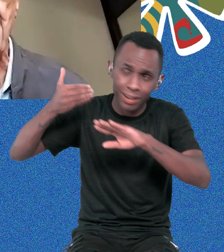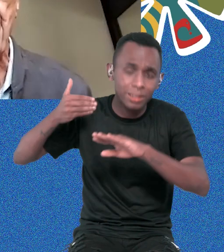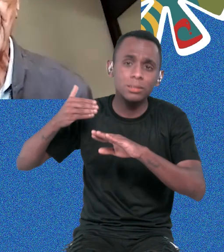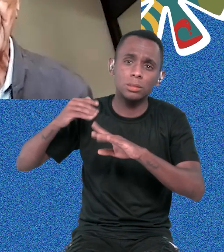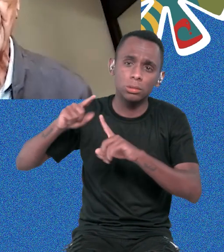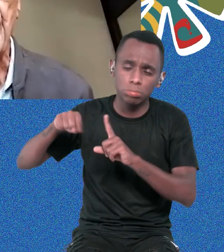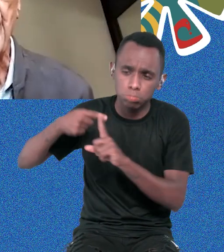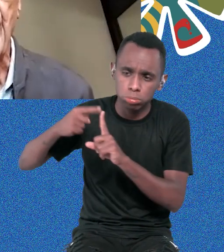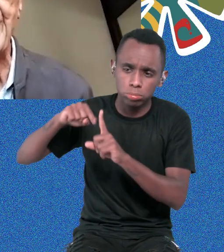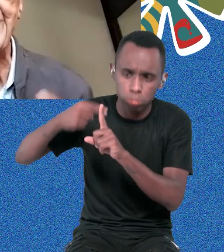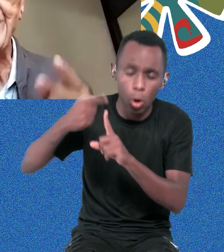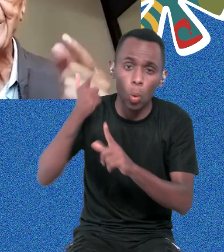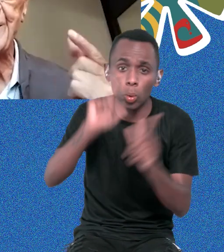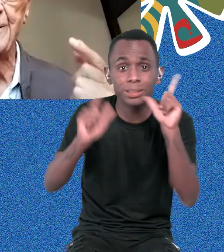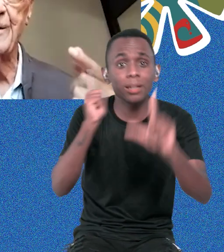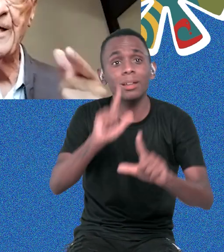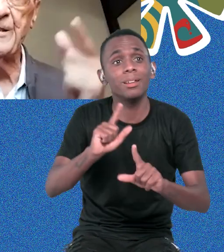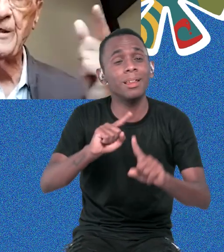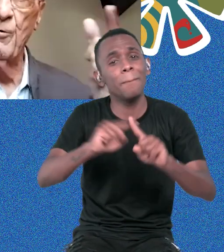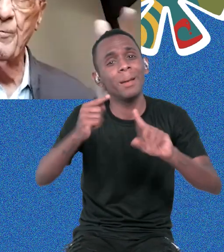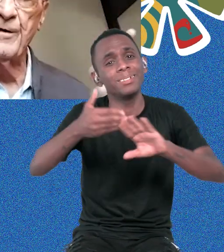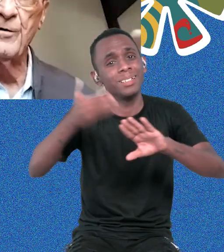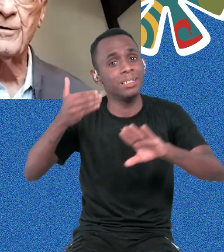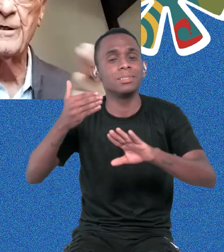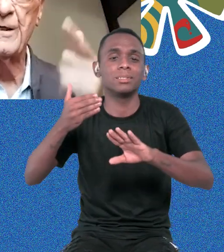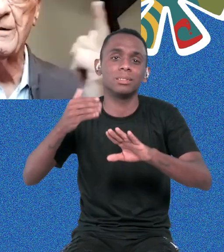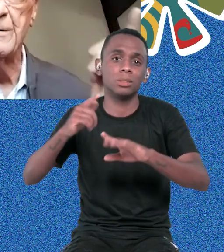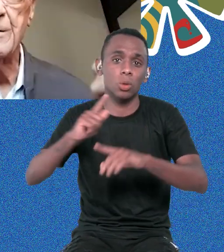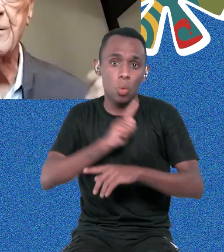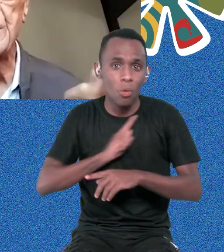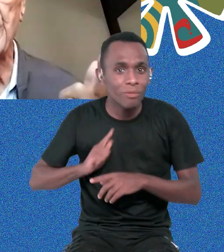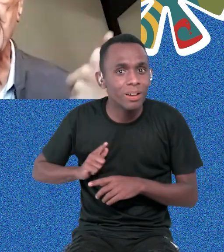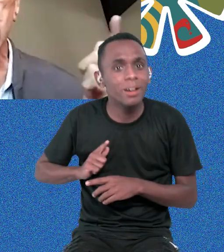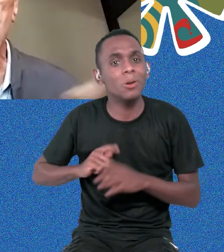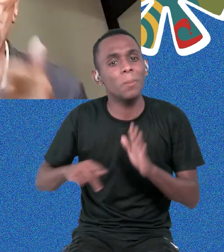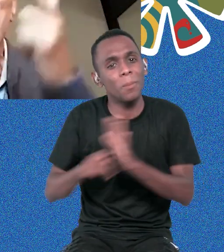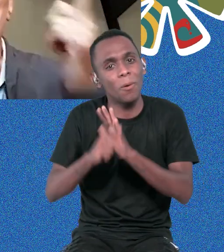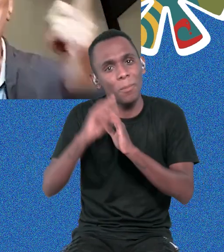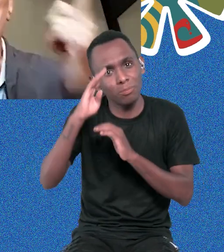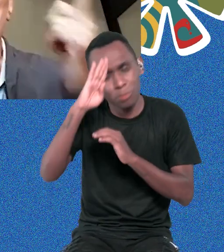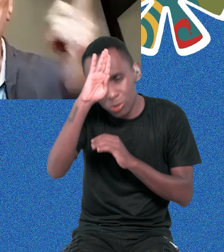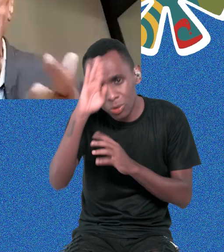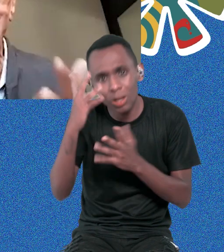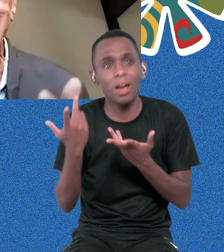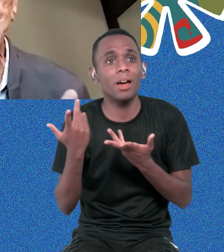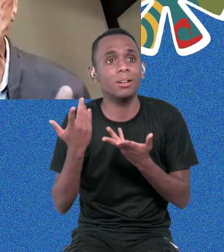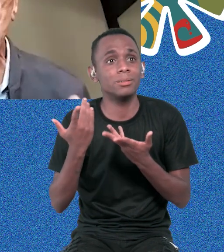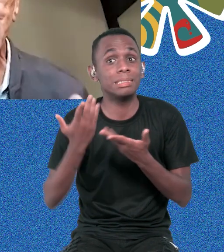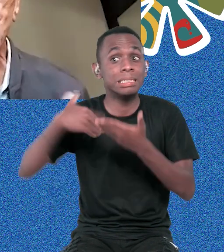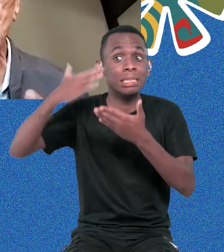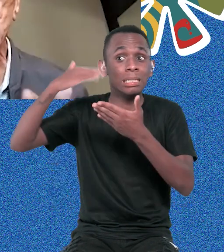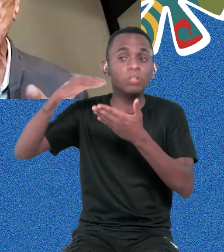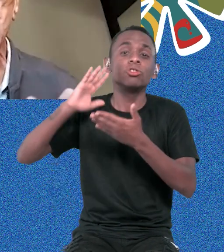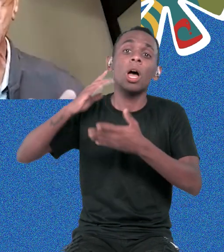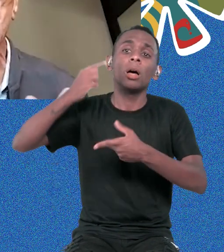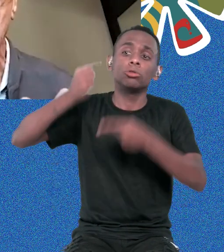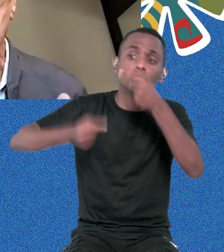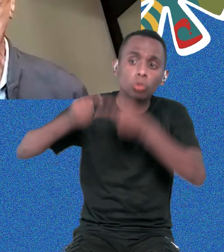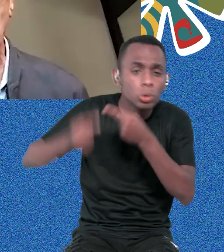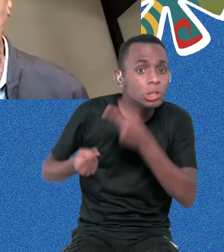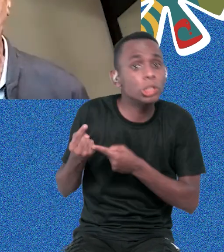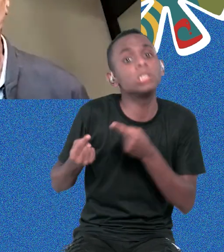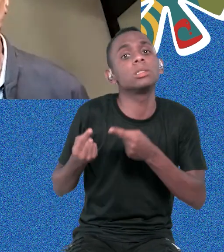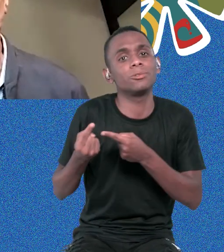isso, antes deste governo que está saindo, tá? Antes nós já víamos